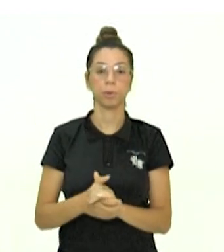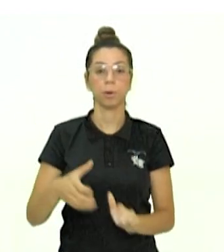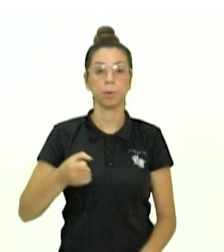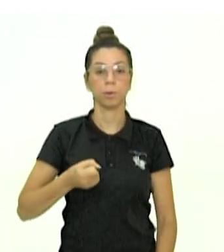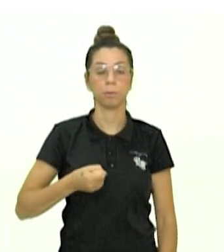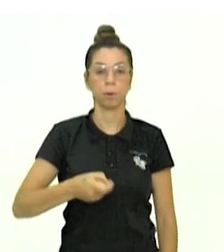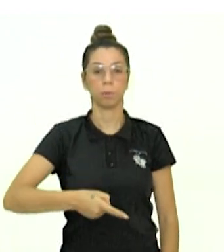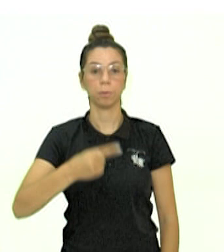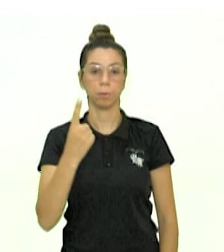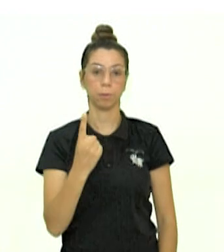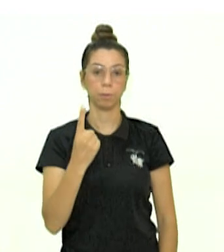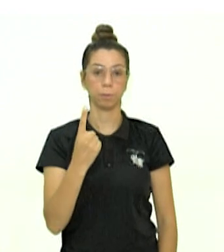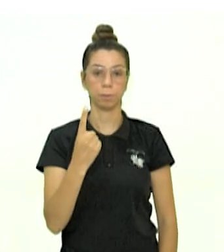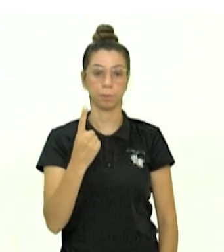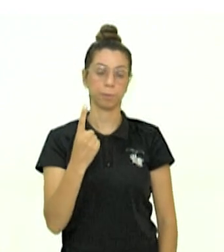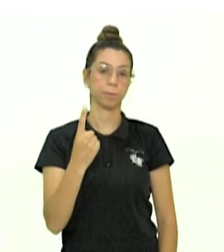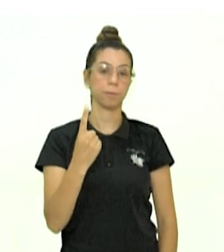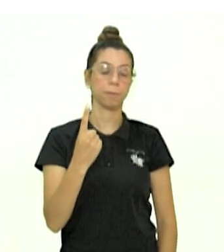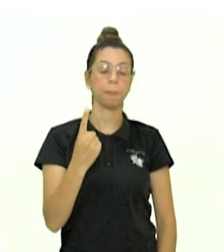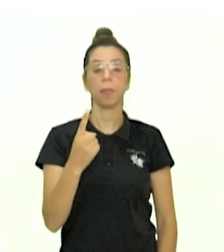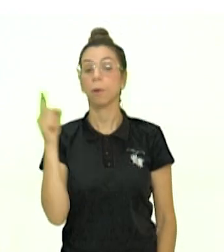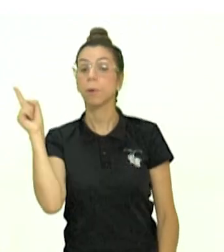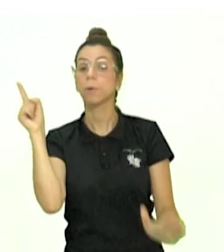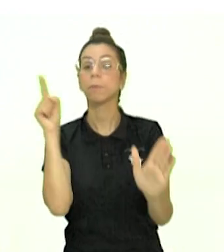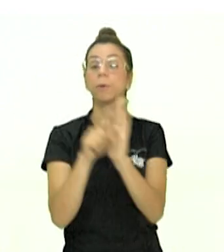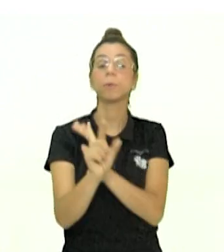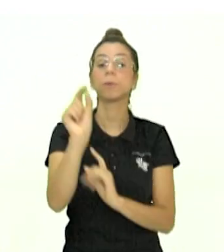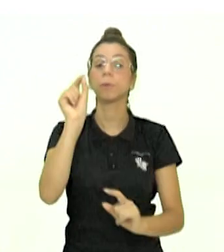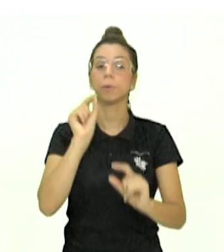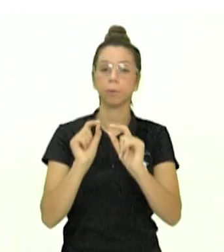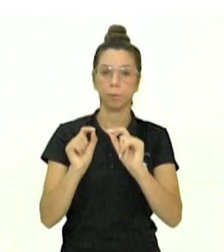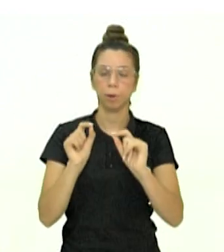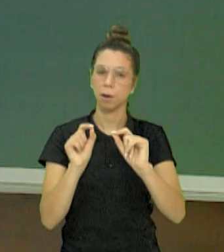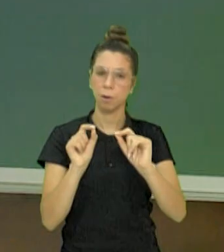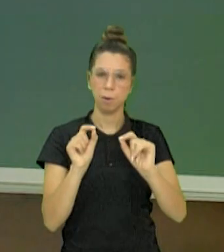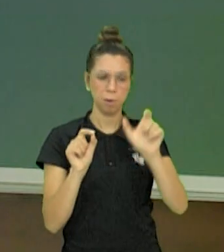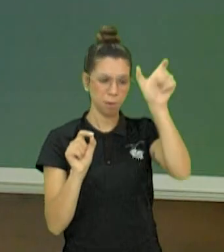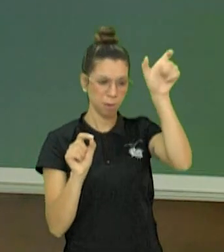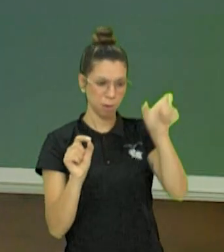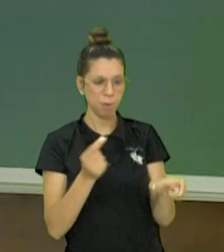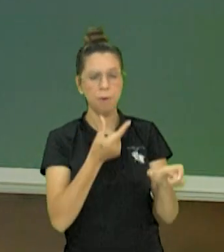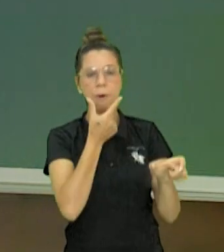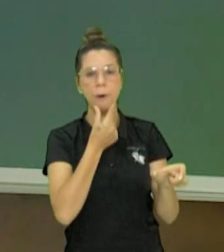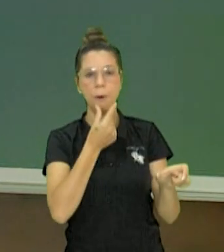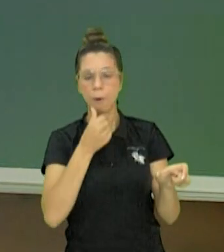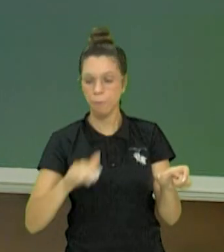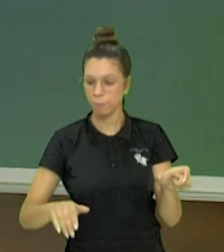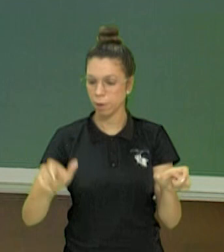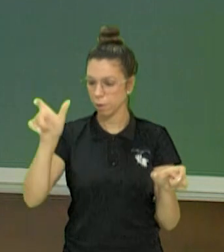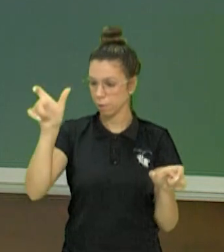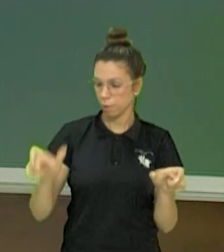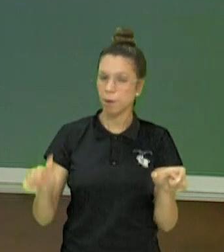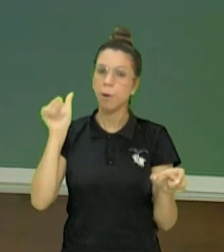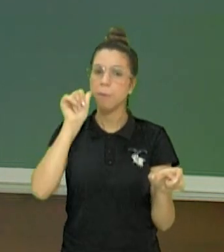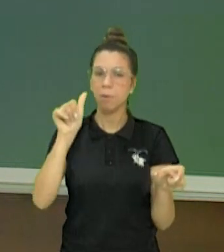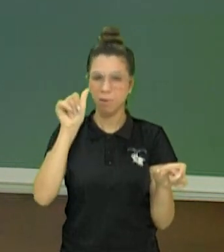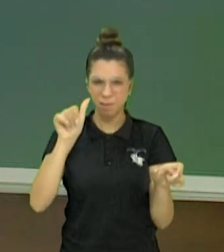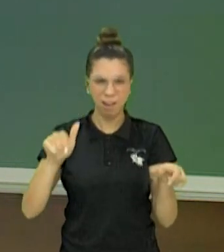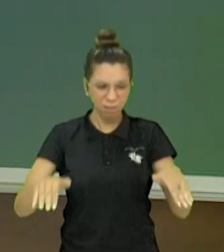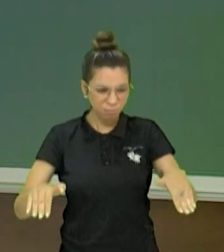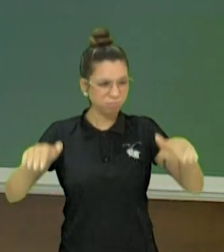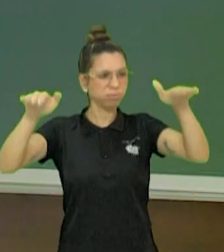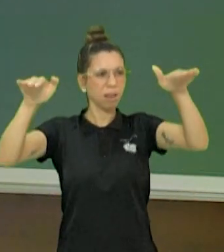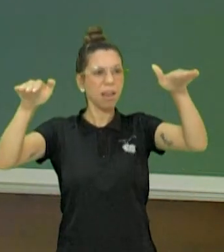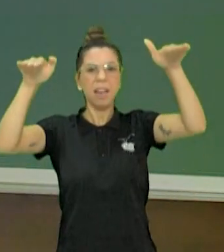have the same height? Por um acaso eu estou perguntando, eles têm a mesma altura? Yes or no? Respondam em inglês, tá